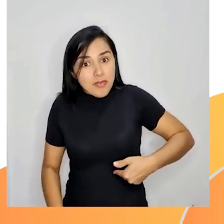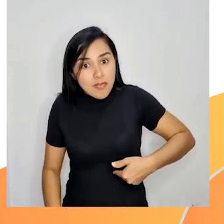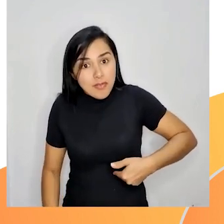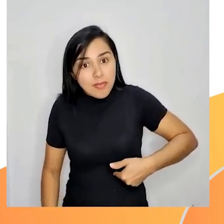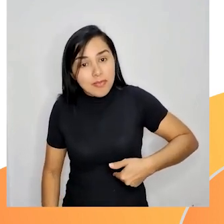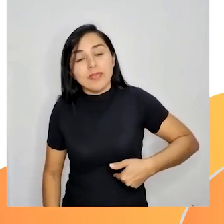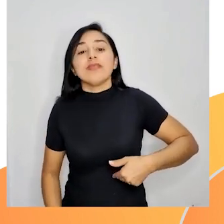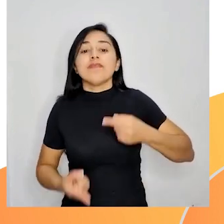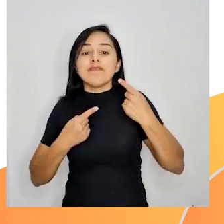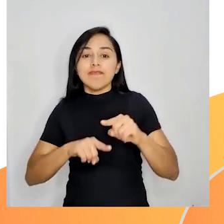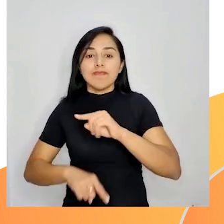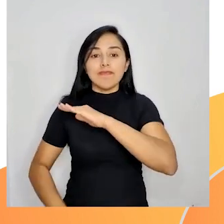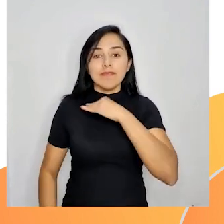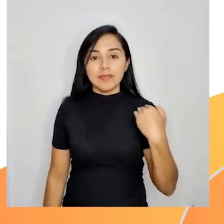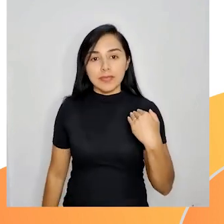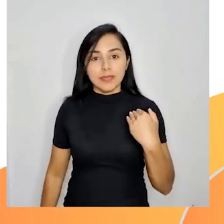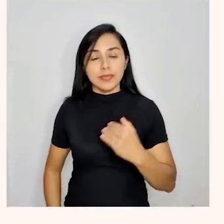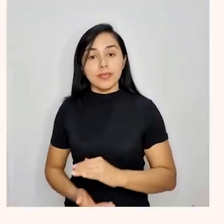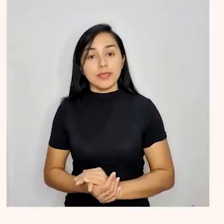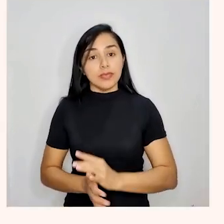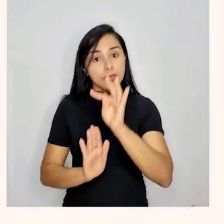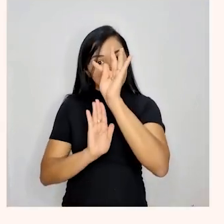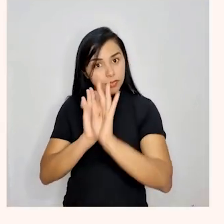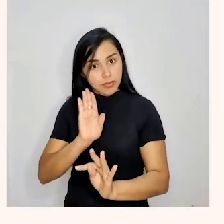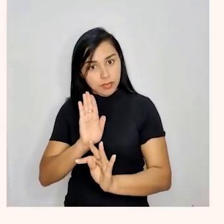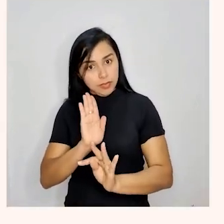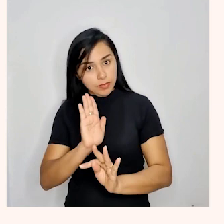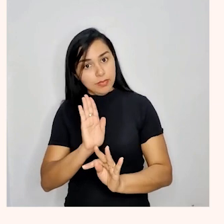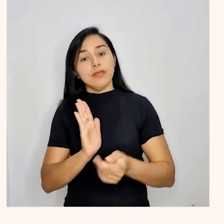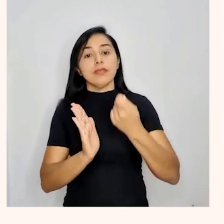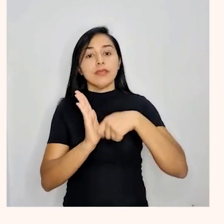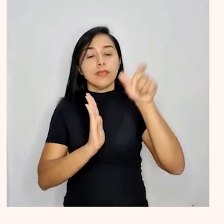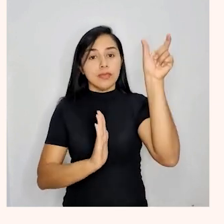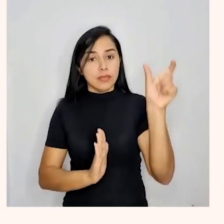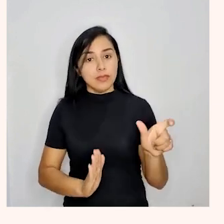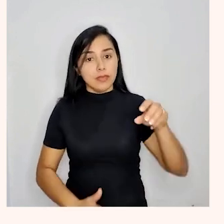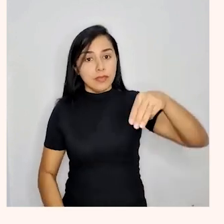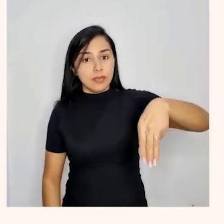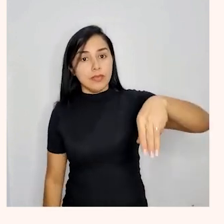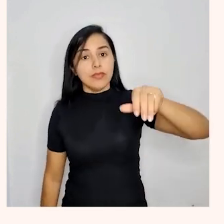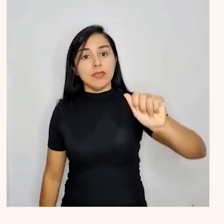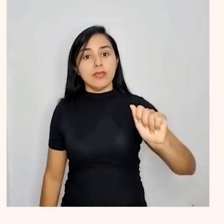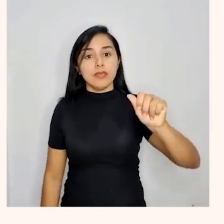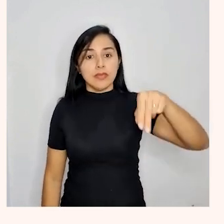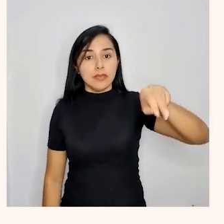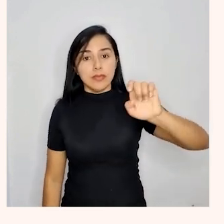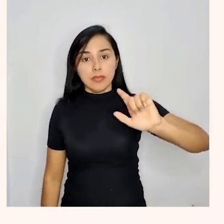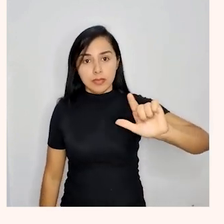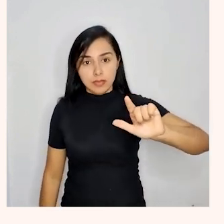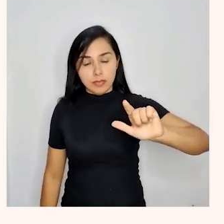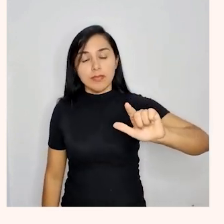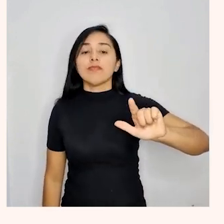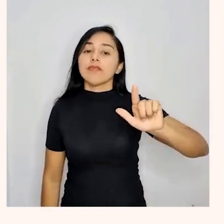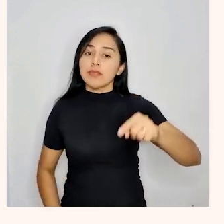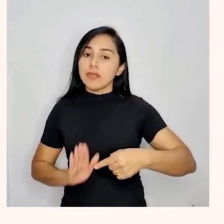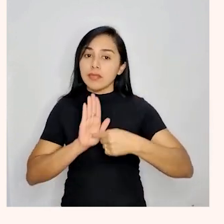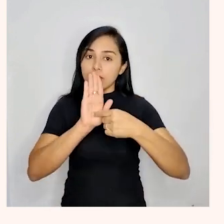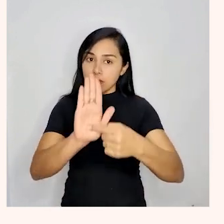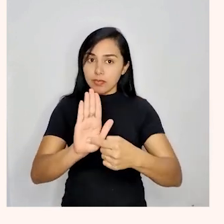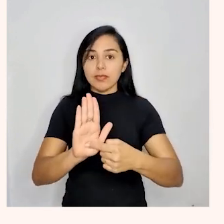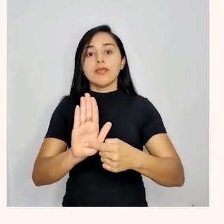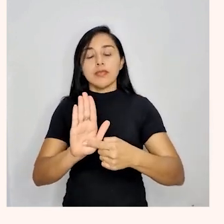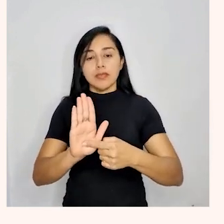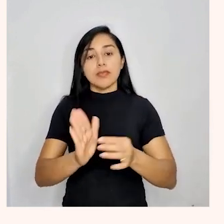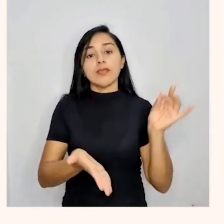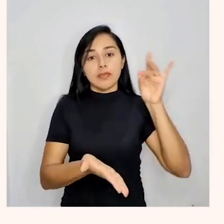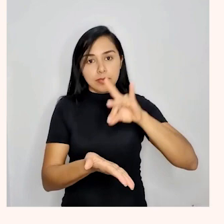poema, esse texto de Manuel Bandeira, ele traz justamente isso. Temos figuras de linguagem,